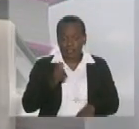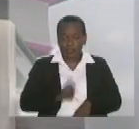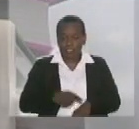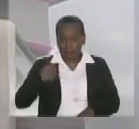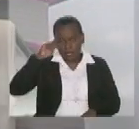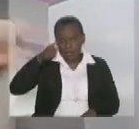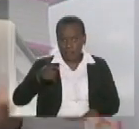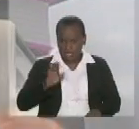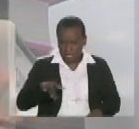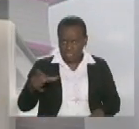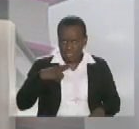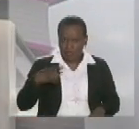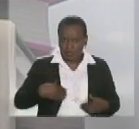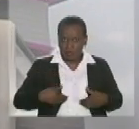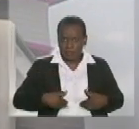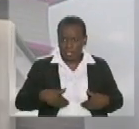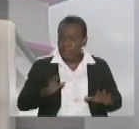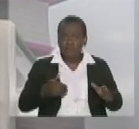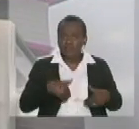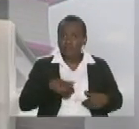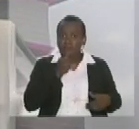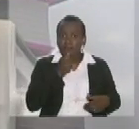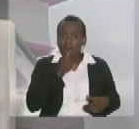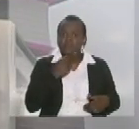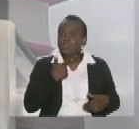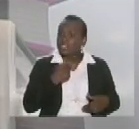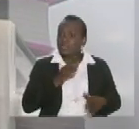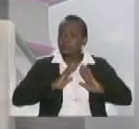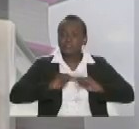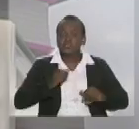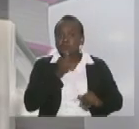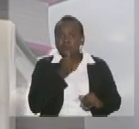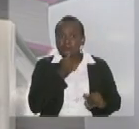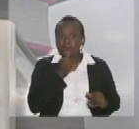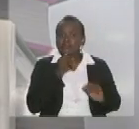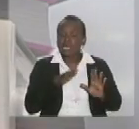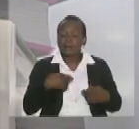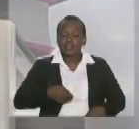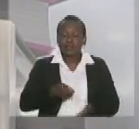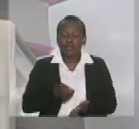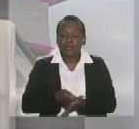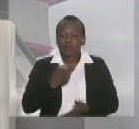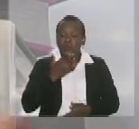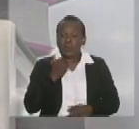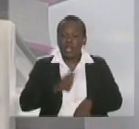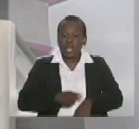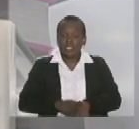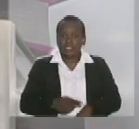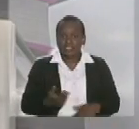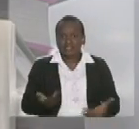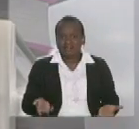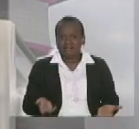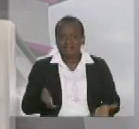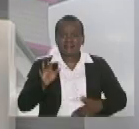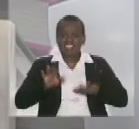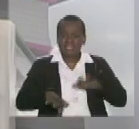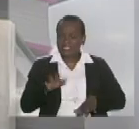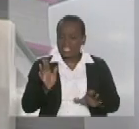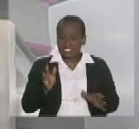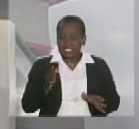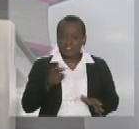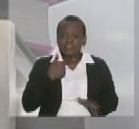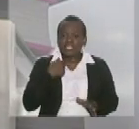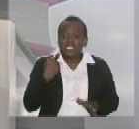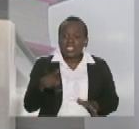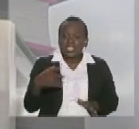que comer. Pô, a criança tá com fome? Às vezes não tá, o corpo dela não tá dando sinais de fome, mas ela tem que comer porque tá na hora de comer, né? Então você